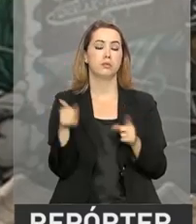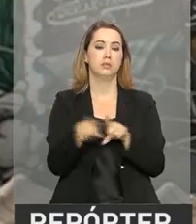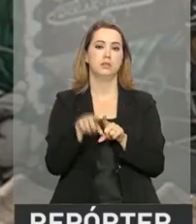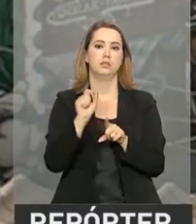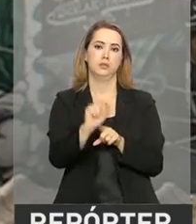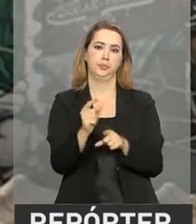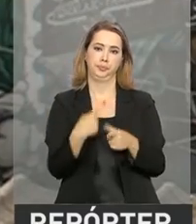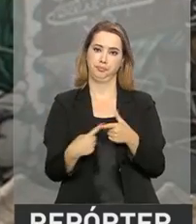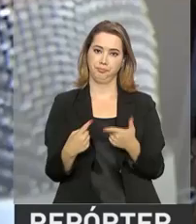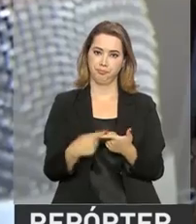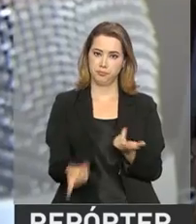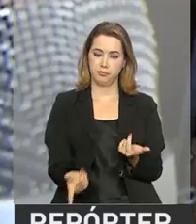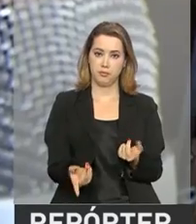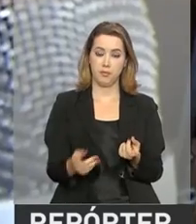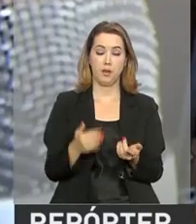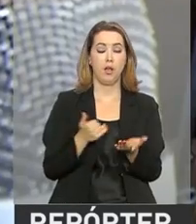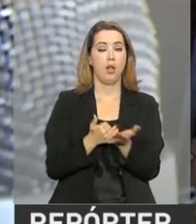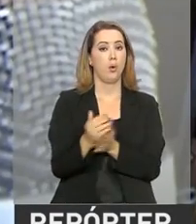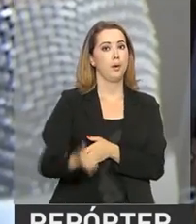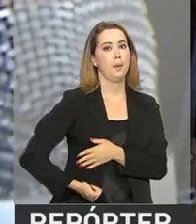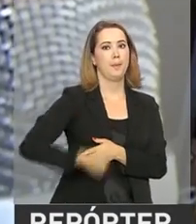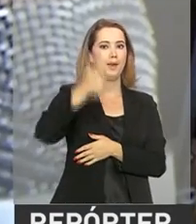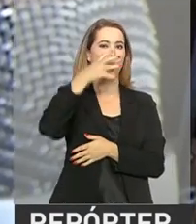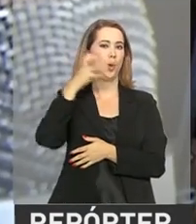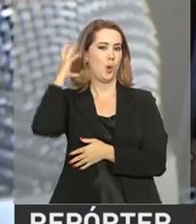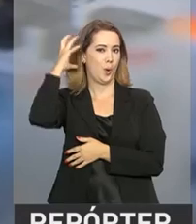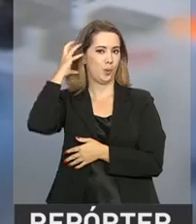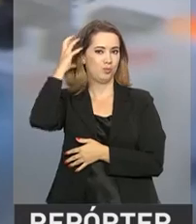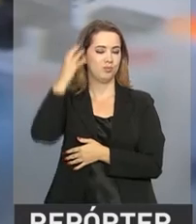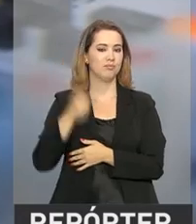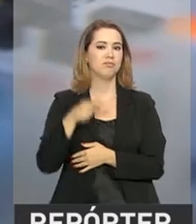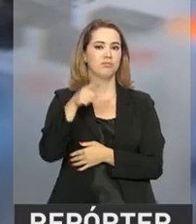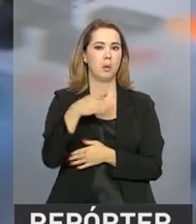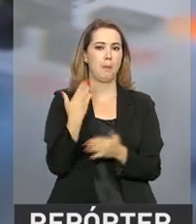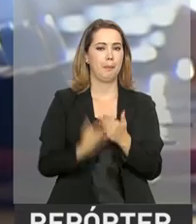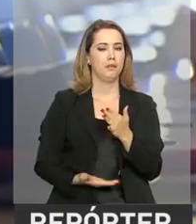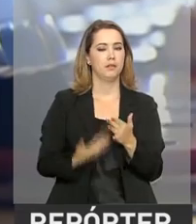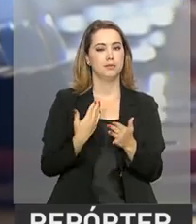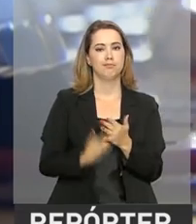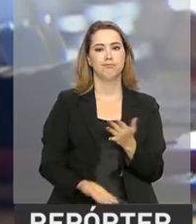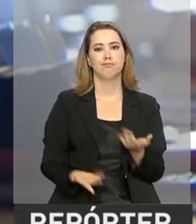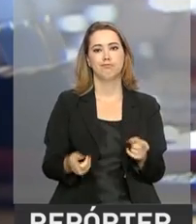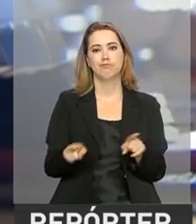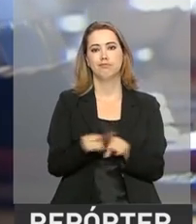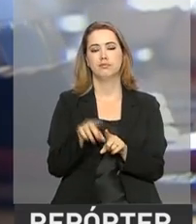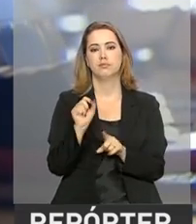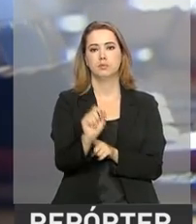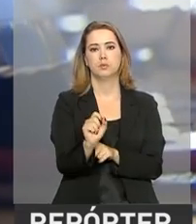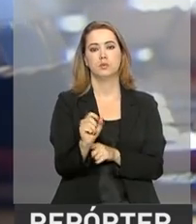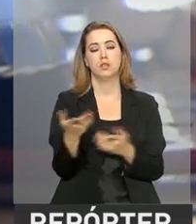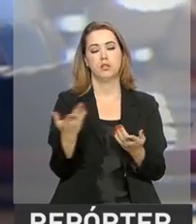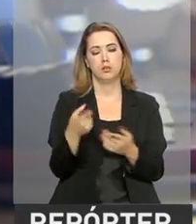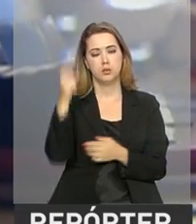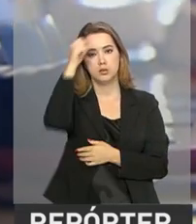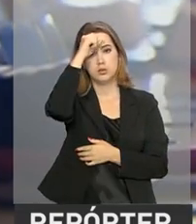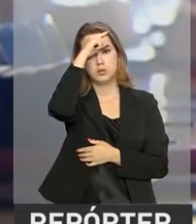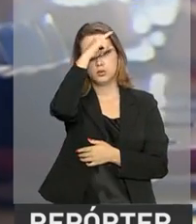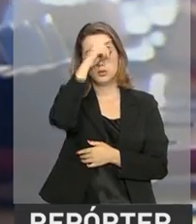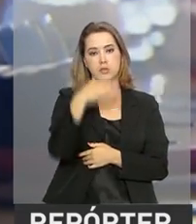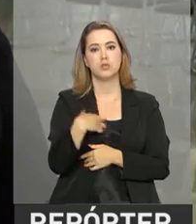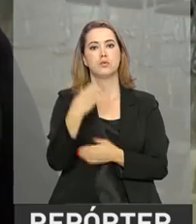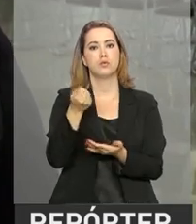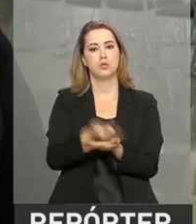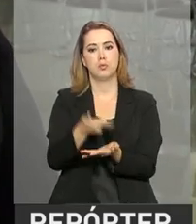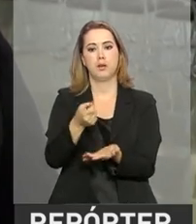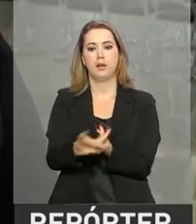mais interferência no sinal. Com a qualidade pior, essas rádios perderam audiência e tinham cada vez mais dificuldade de se